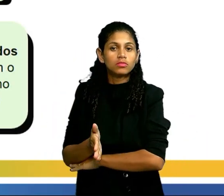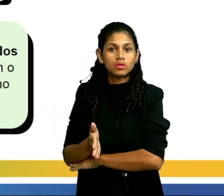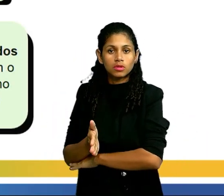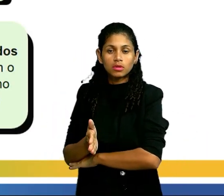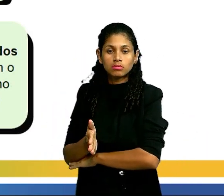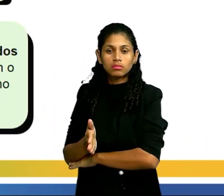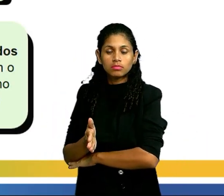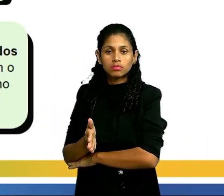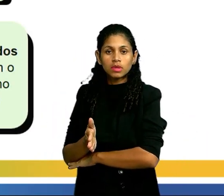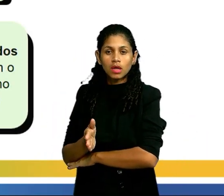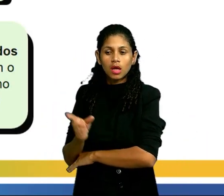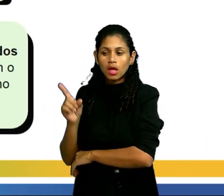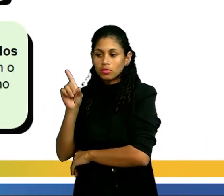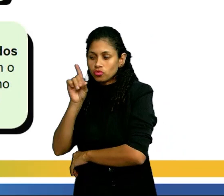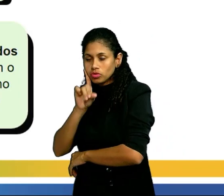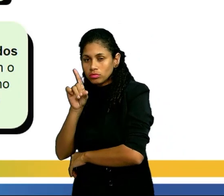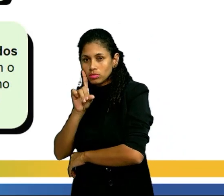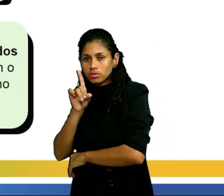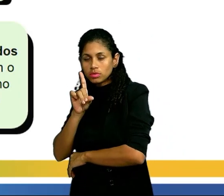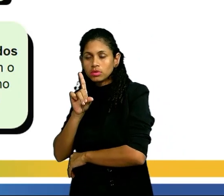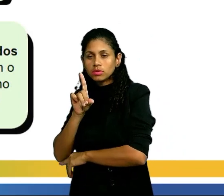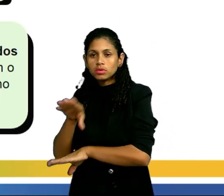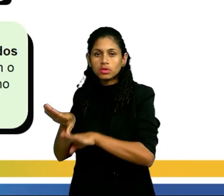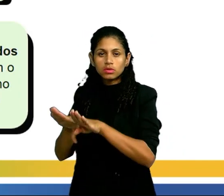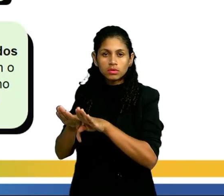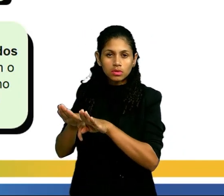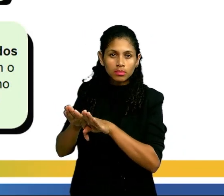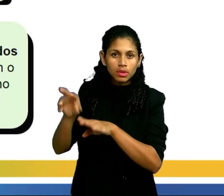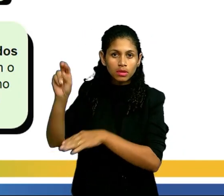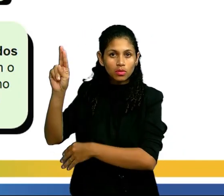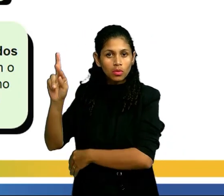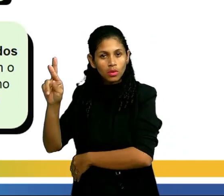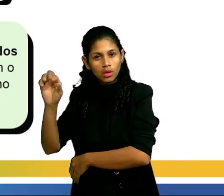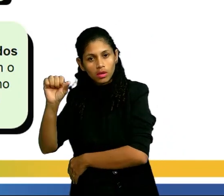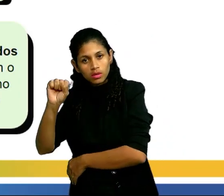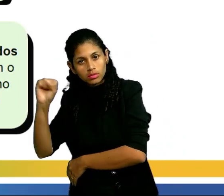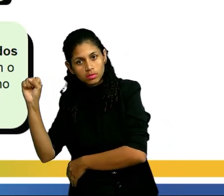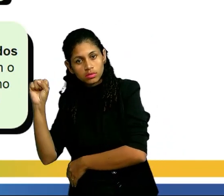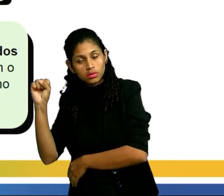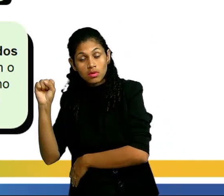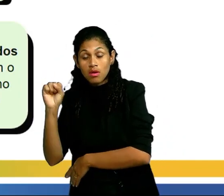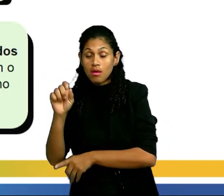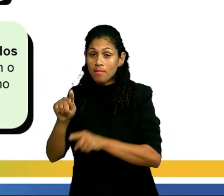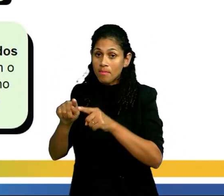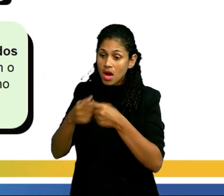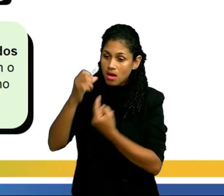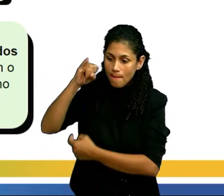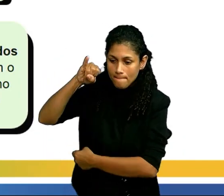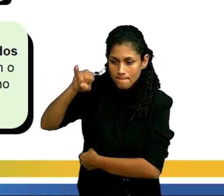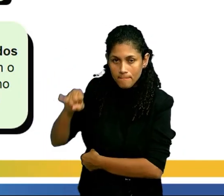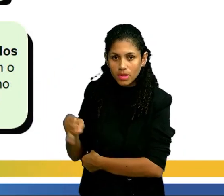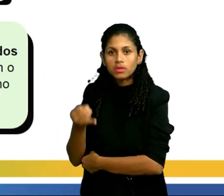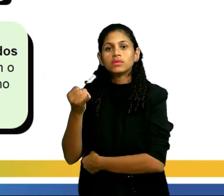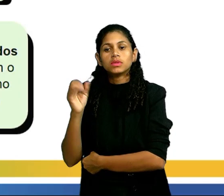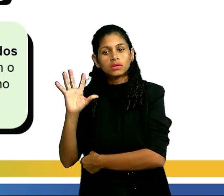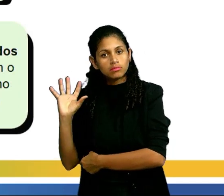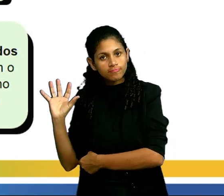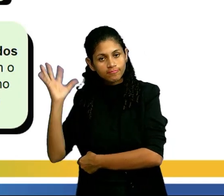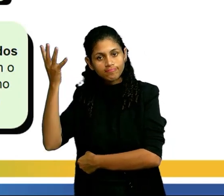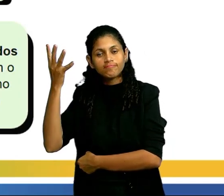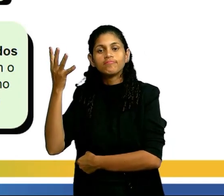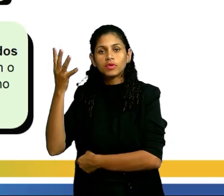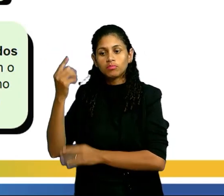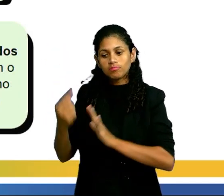Unidos, mas eles vão meio que aproveitar o episódio para poder se engalfinhar, né? Para poder ali mostrar a capacidade militar que